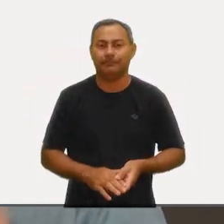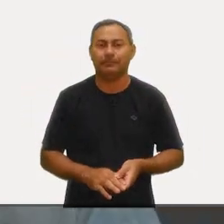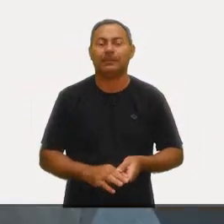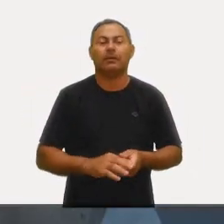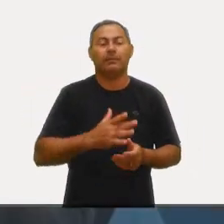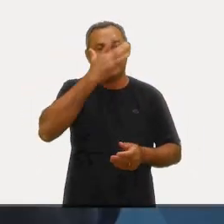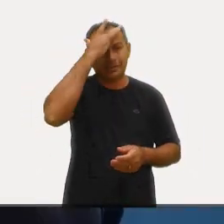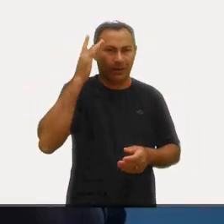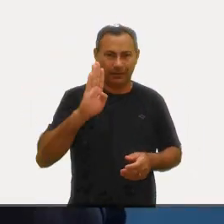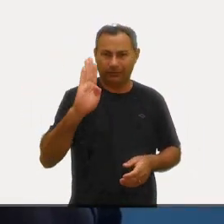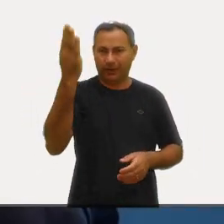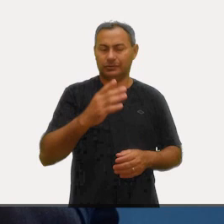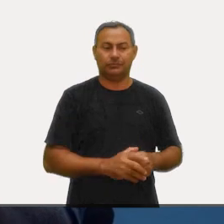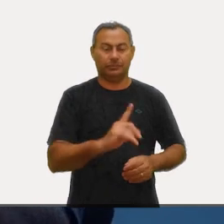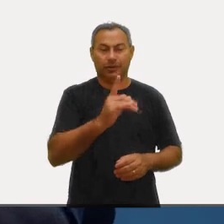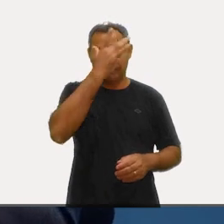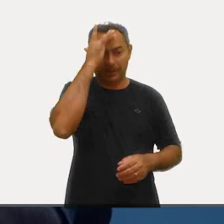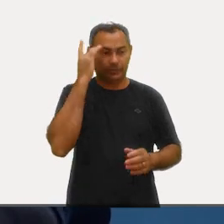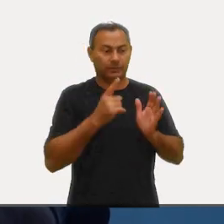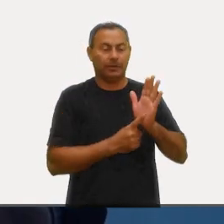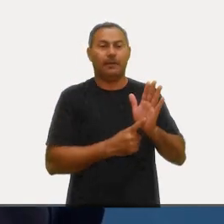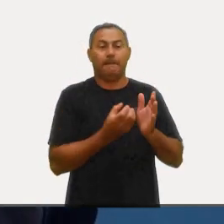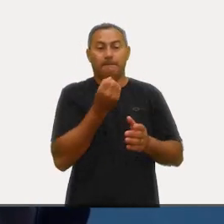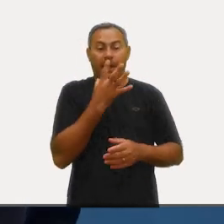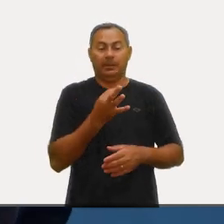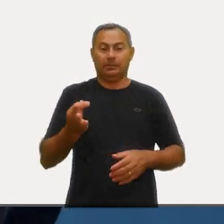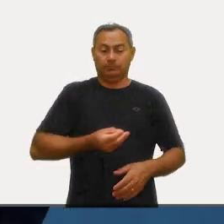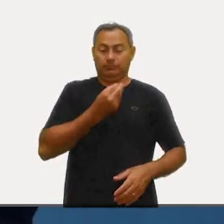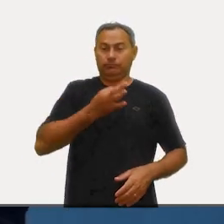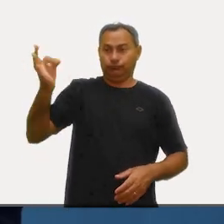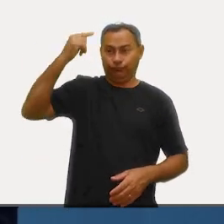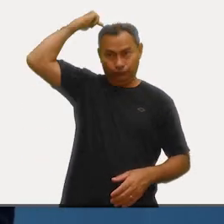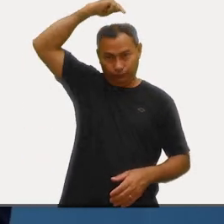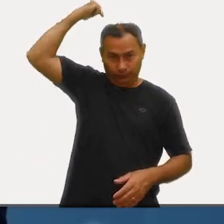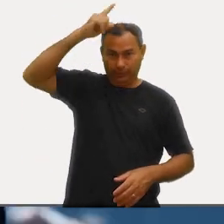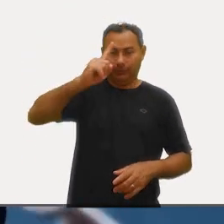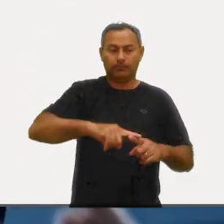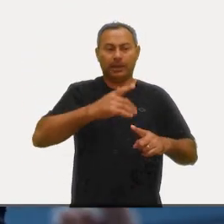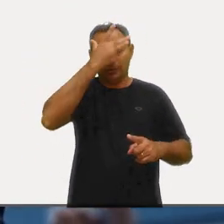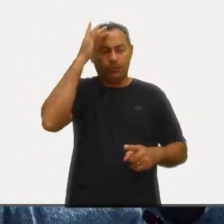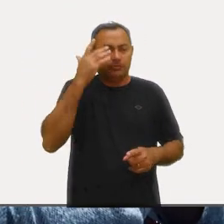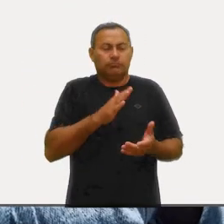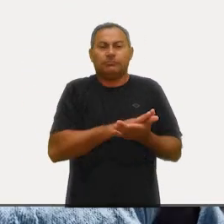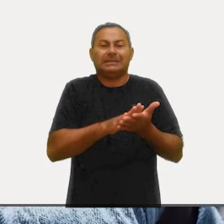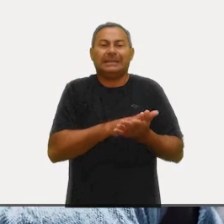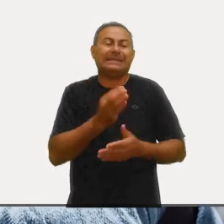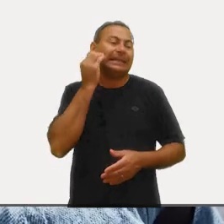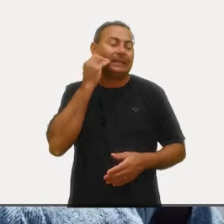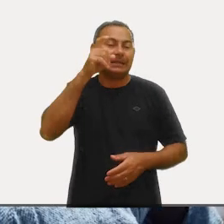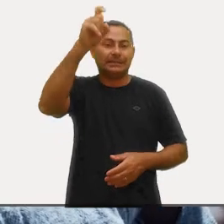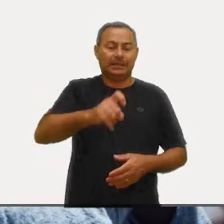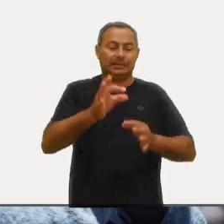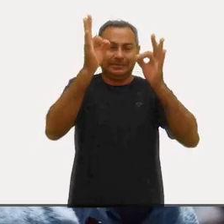outra. Um hipócrita não é aquela pessoa que não está bem espiritualmente, mas é aquela pessoa que nem sequer tenta